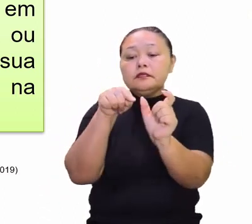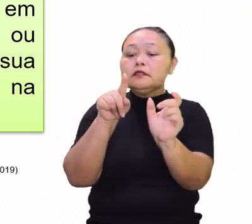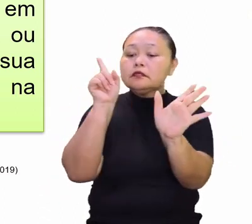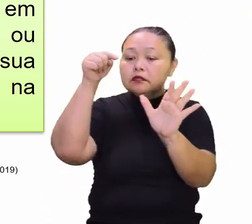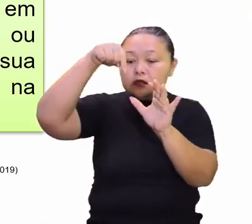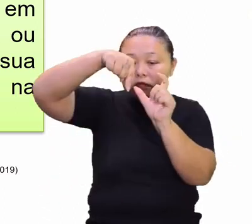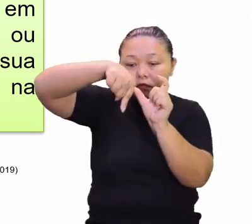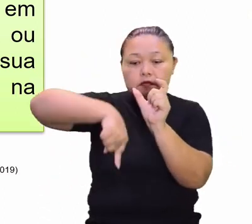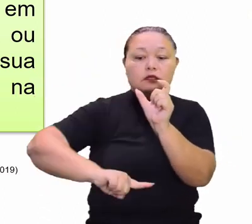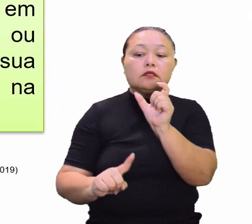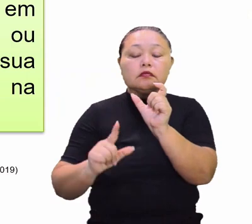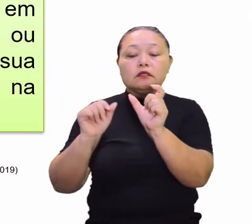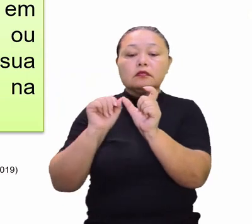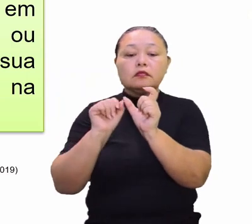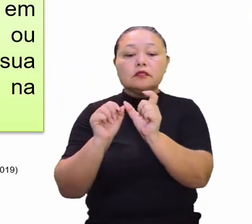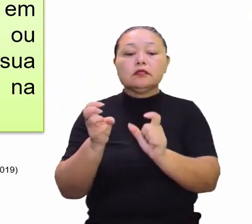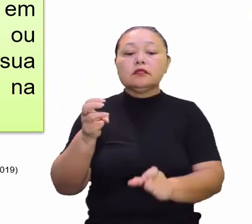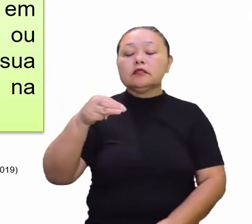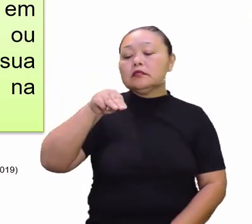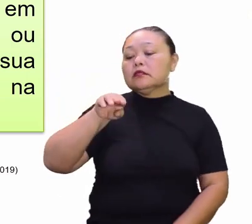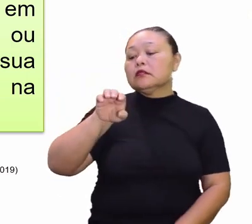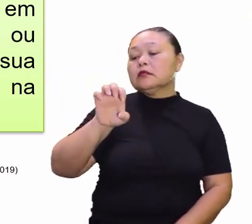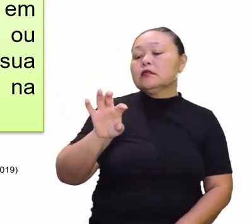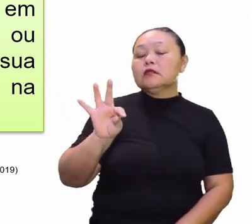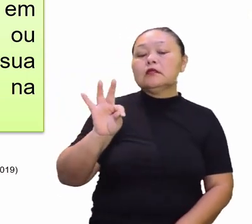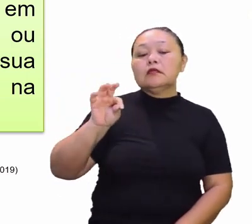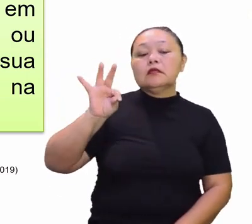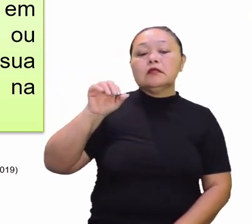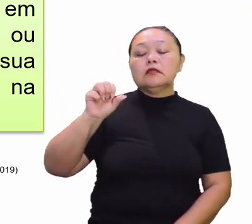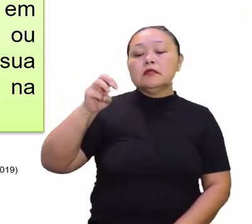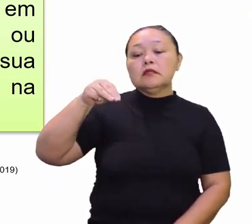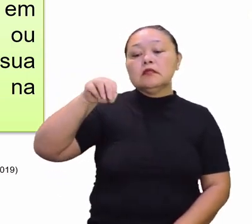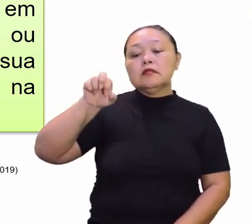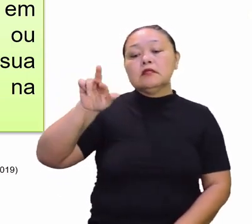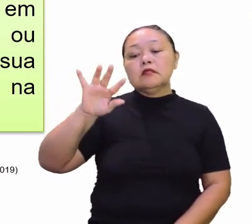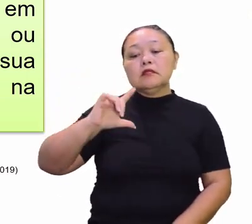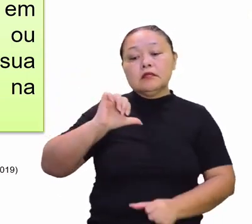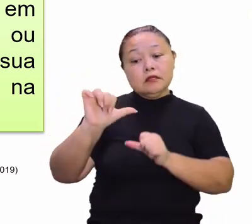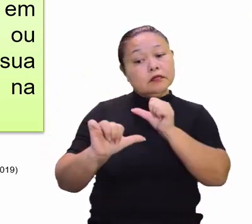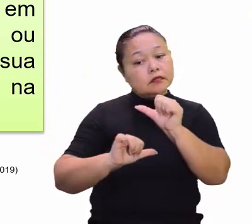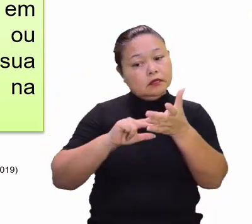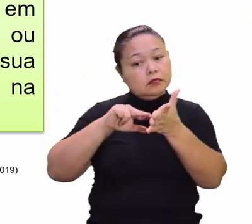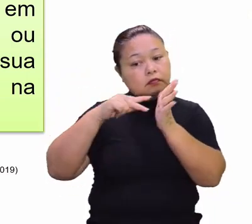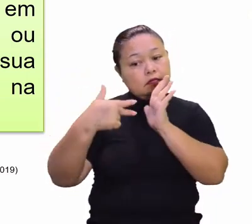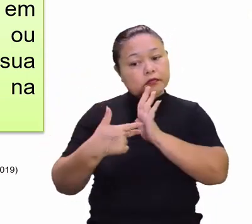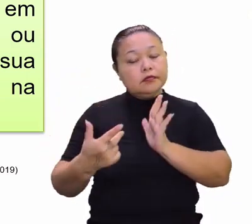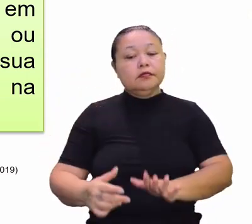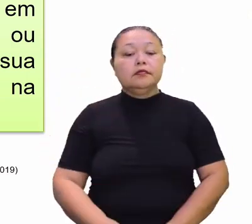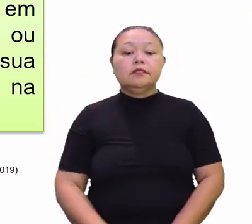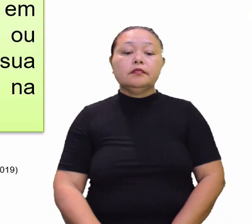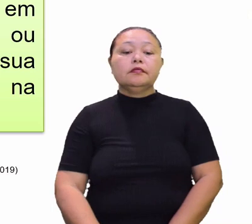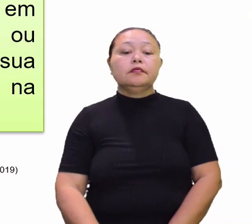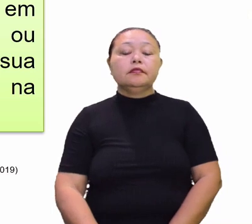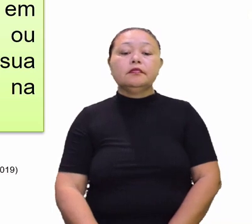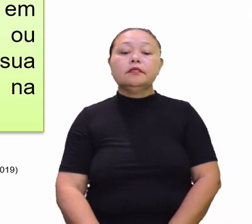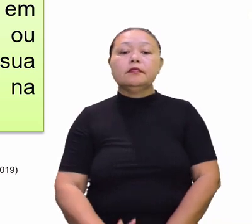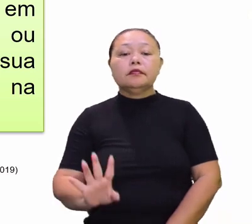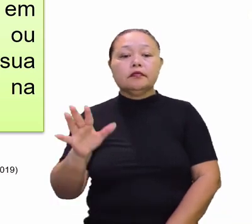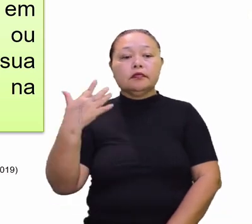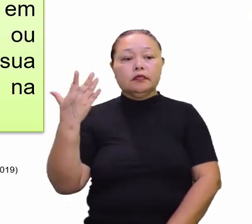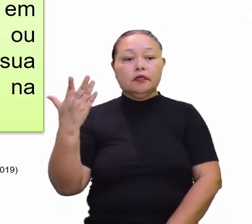da palavra metamorfismo, ela já quer dizer mesmo transformação, não é isso? Muito bem. E